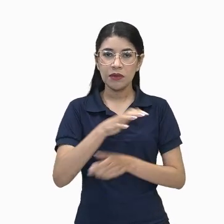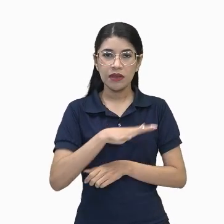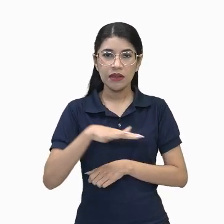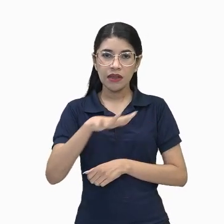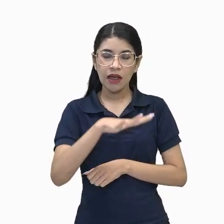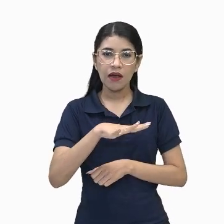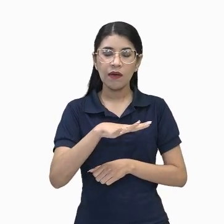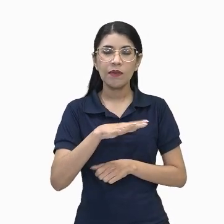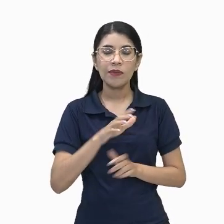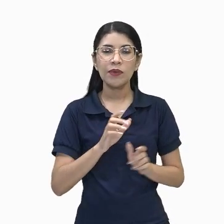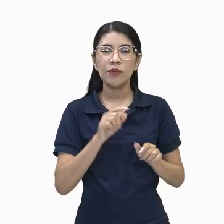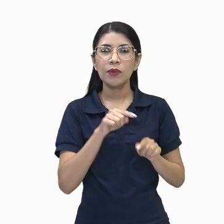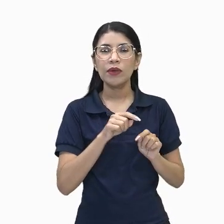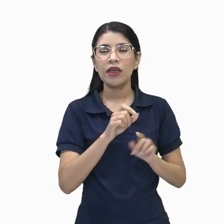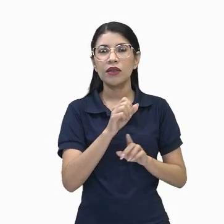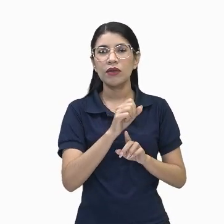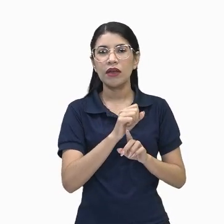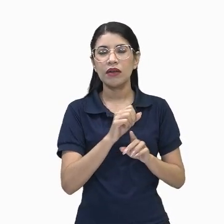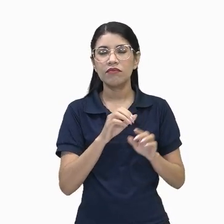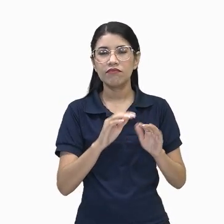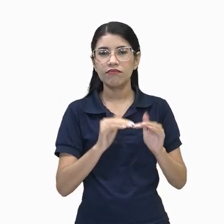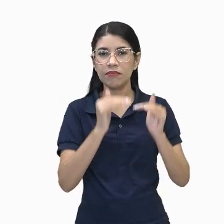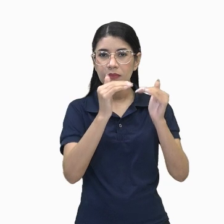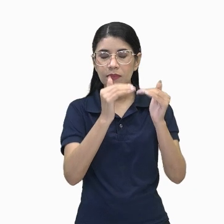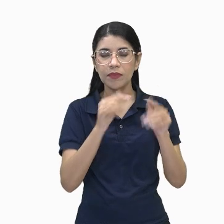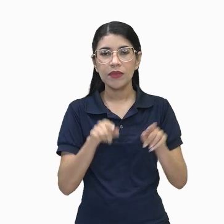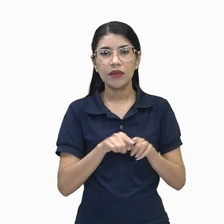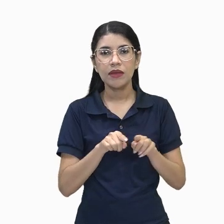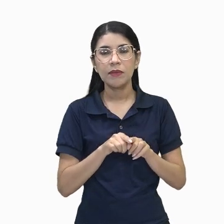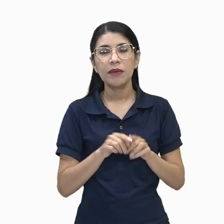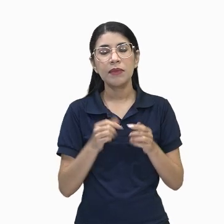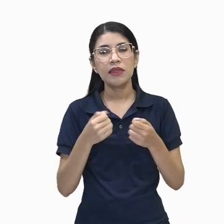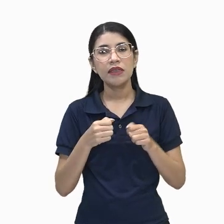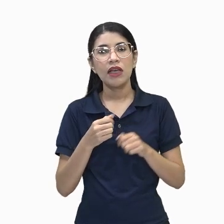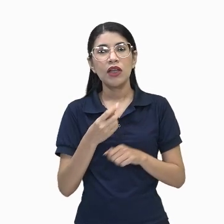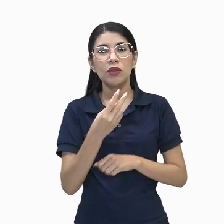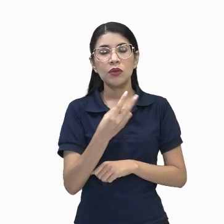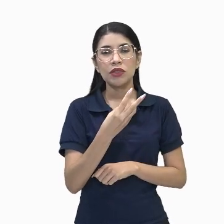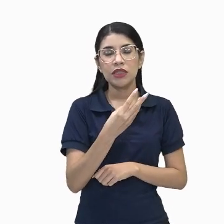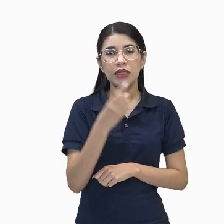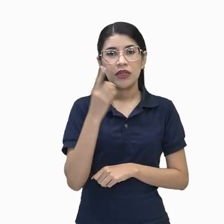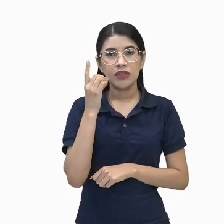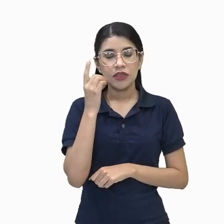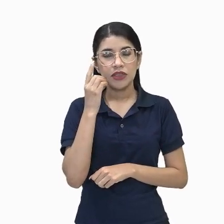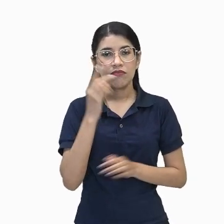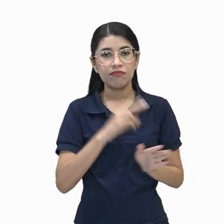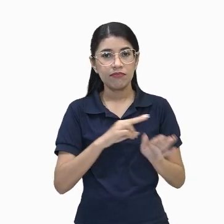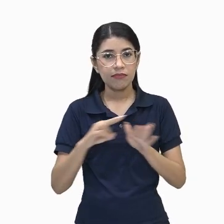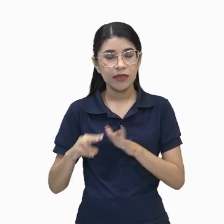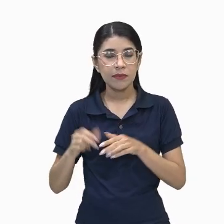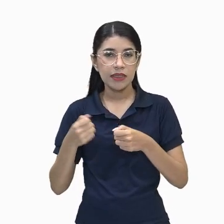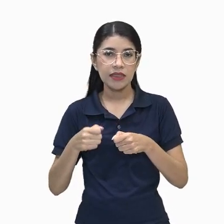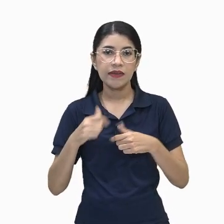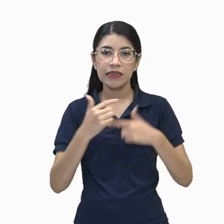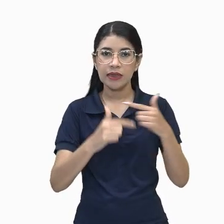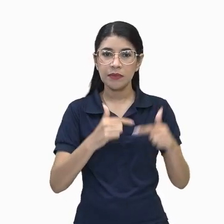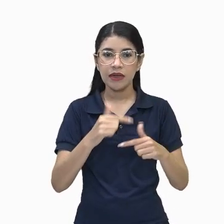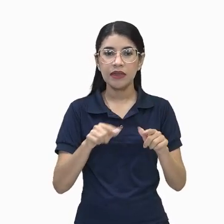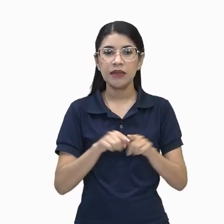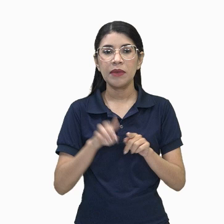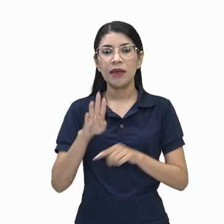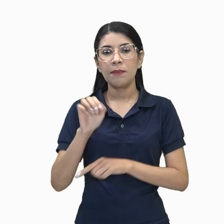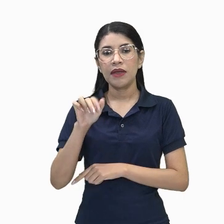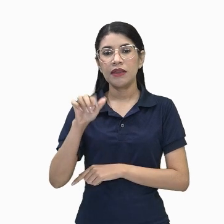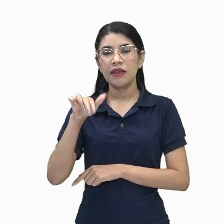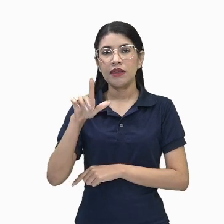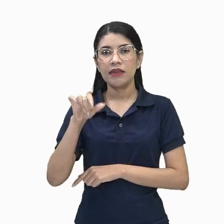do senhor pelo menos dois ou 3 dias por semana, e as banalidades, que eram pagamentos